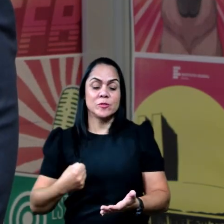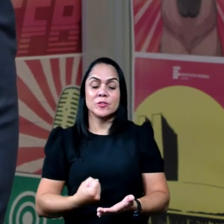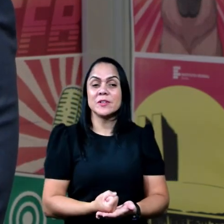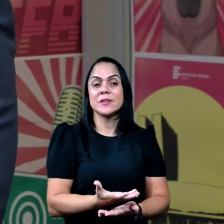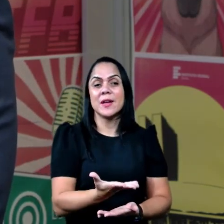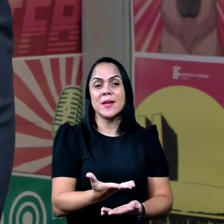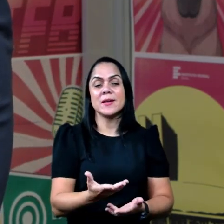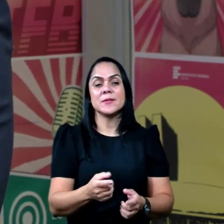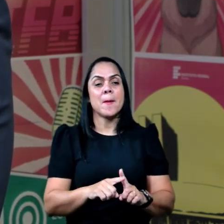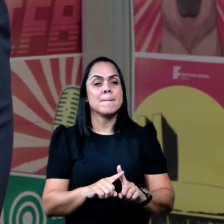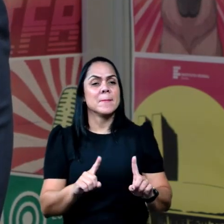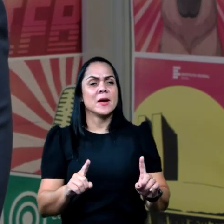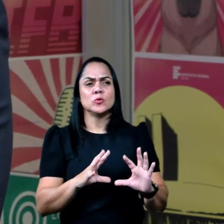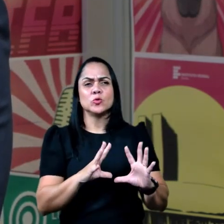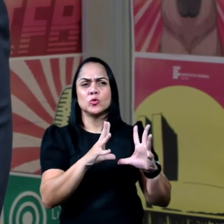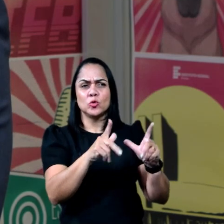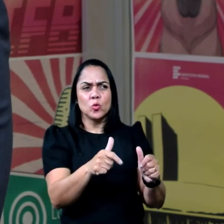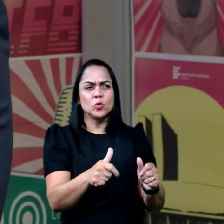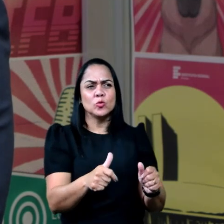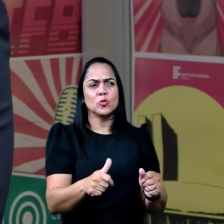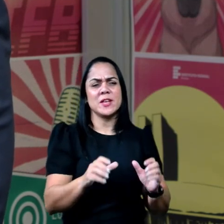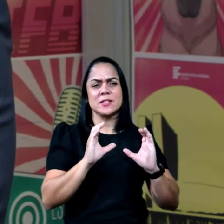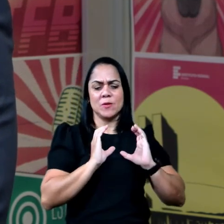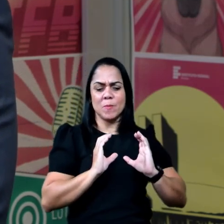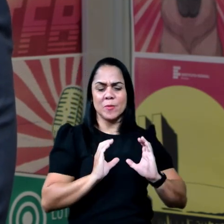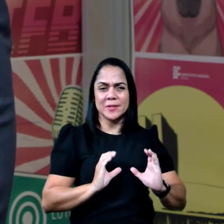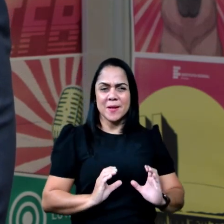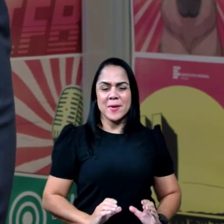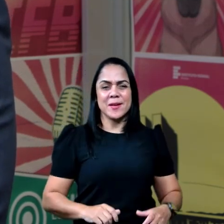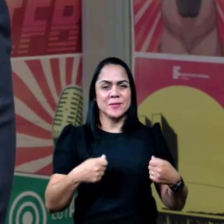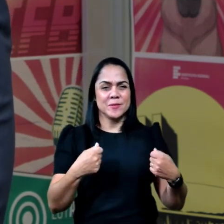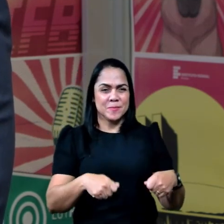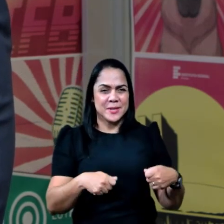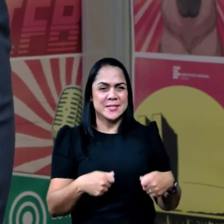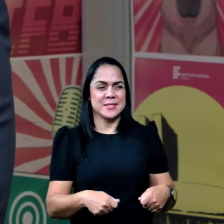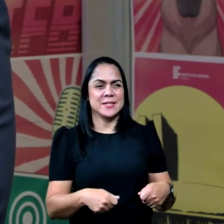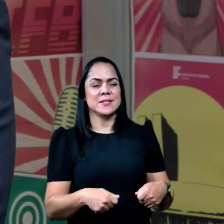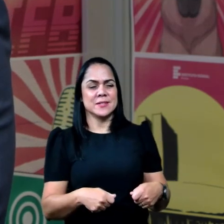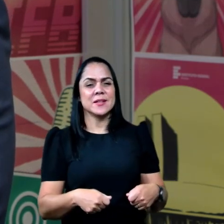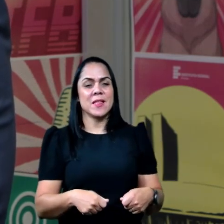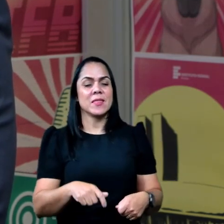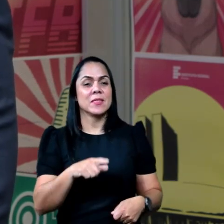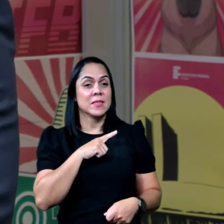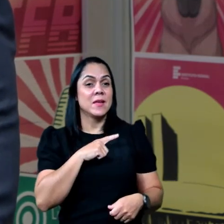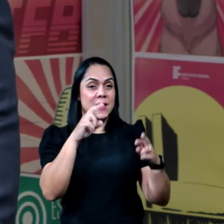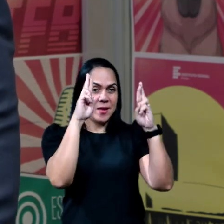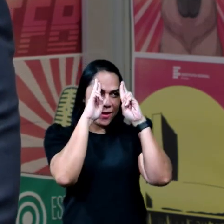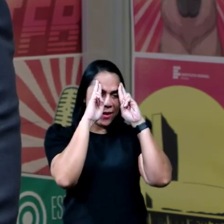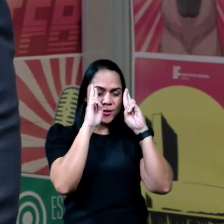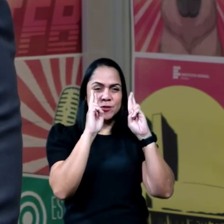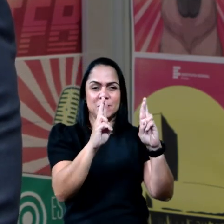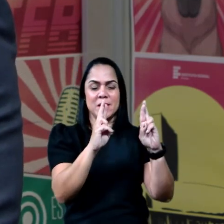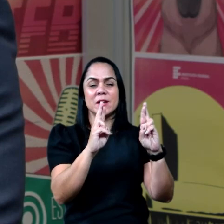esse, todo esse comportamento tem que ser pautado pelo bom senso, pelo respeito,